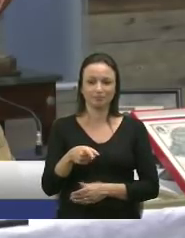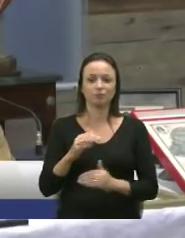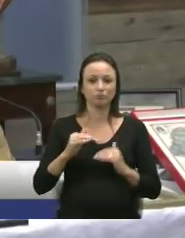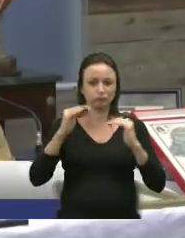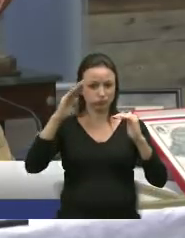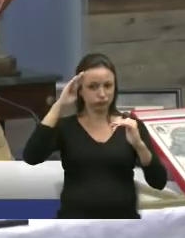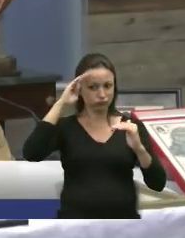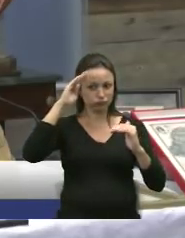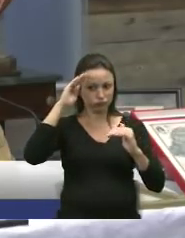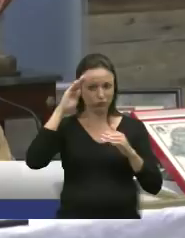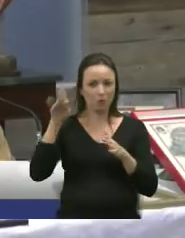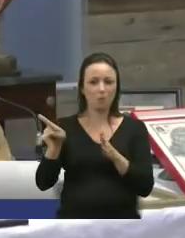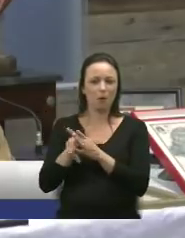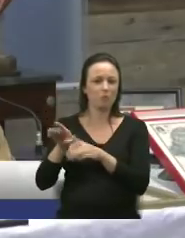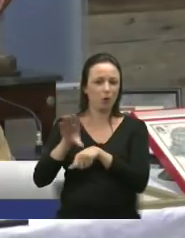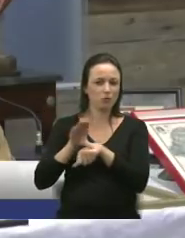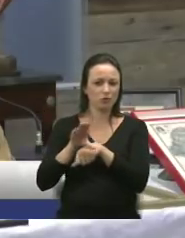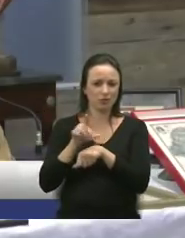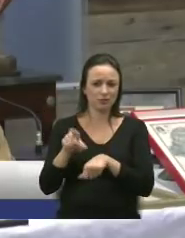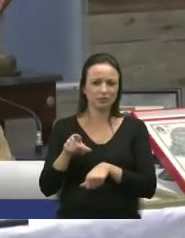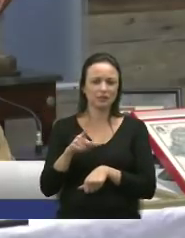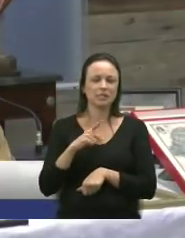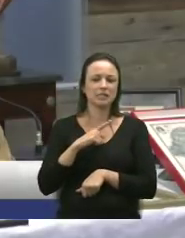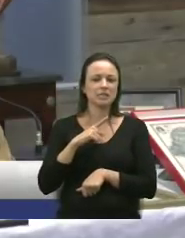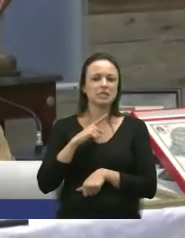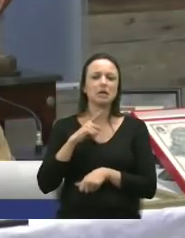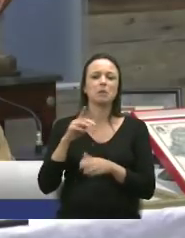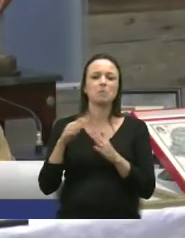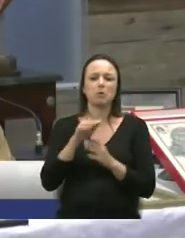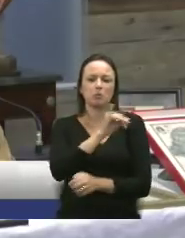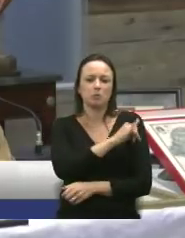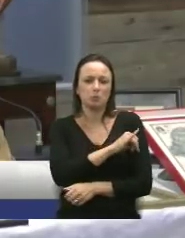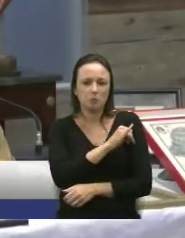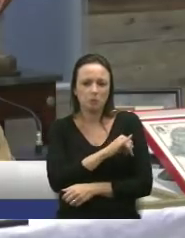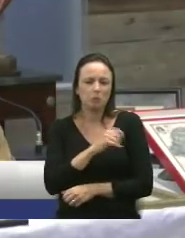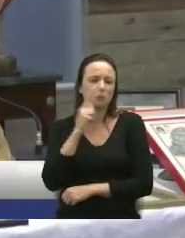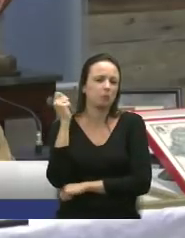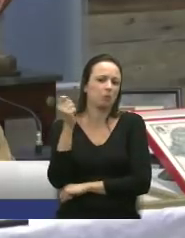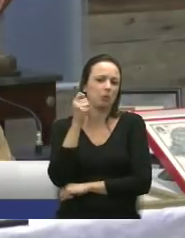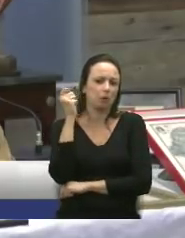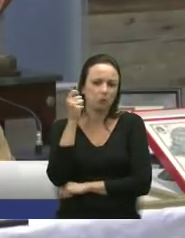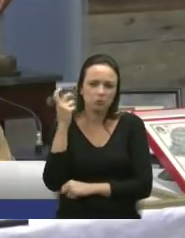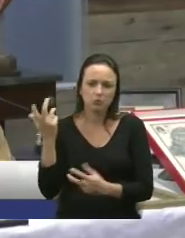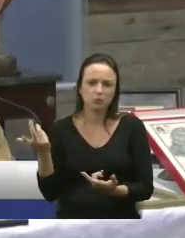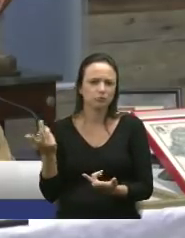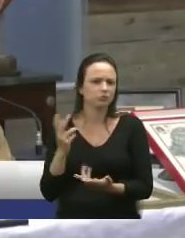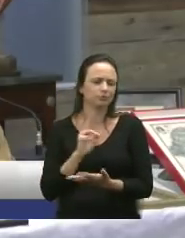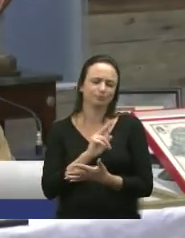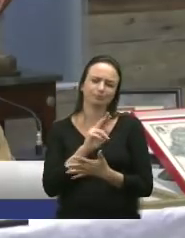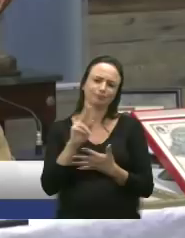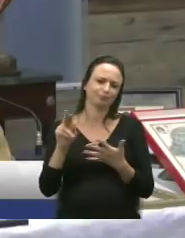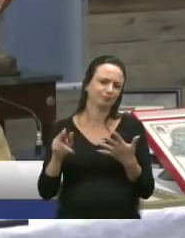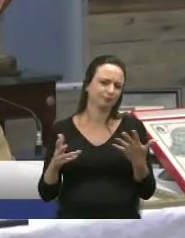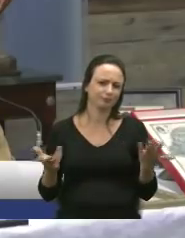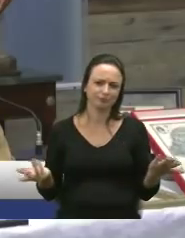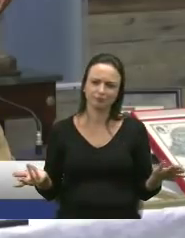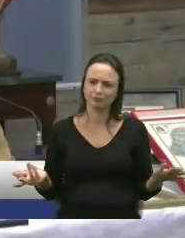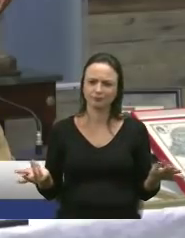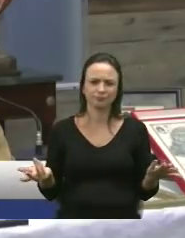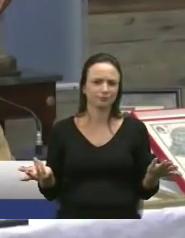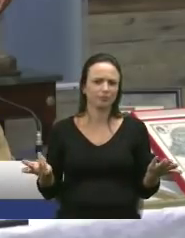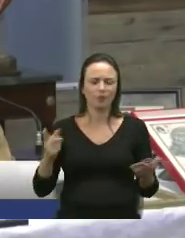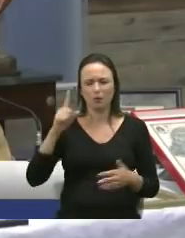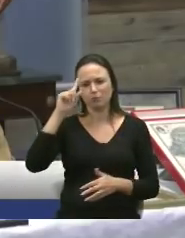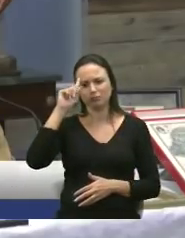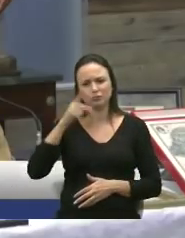Exército Constitucionalista, havia carioca, gaúcho, enfim, comandantes de